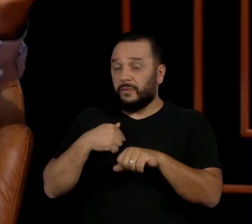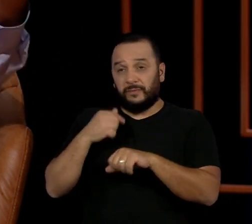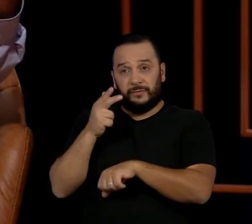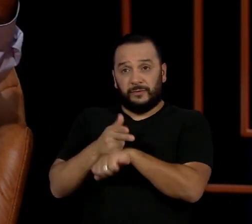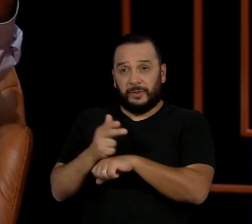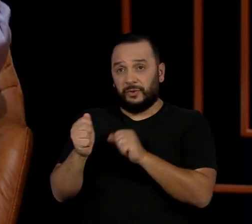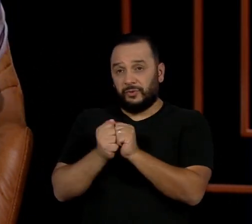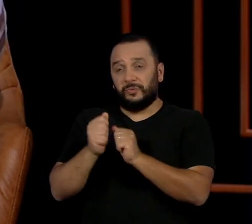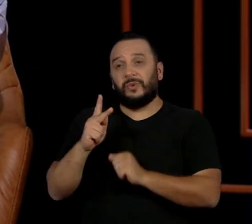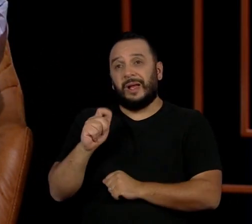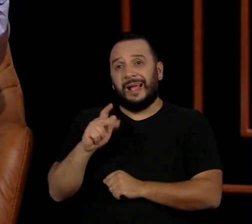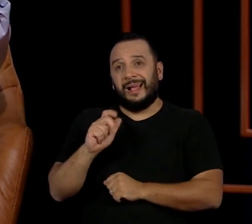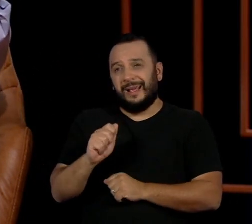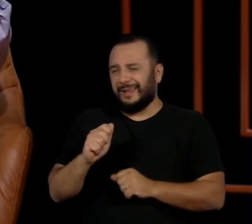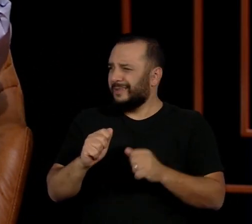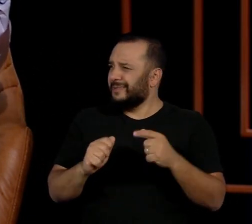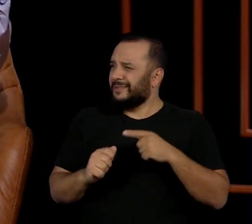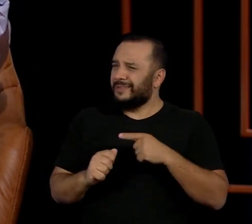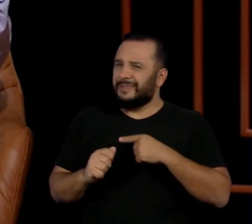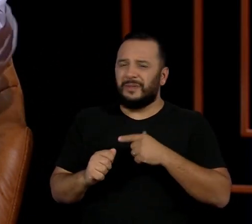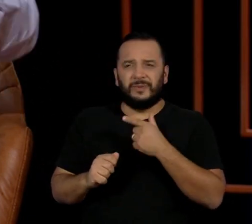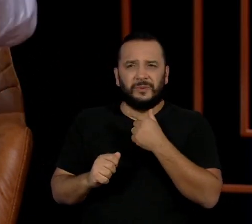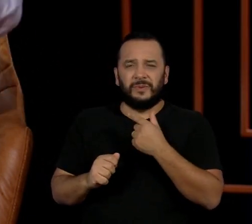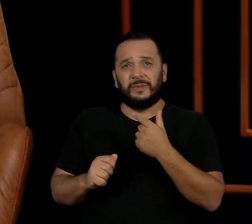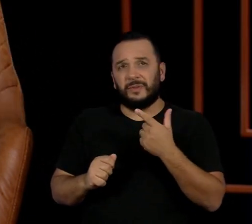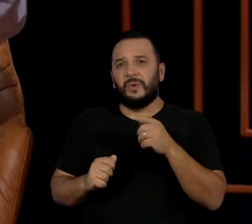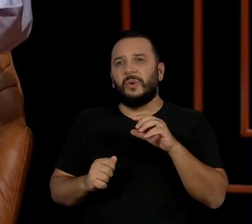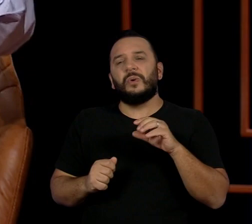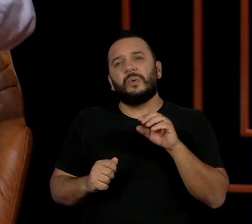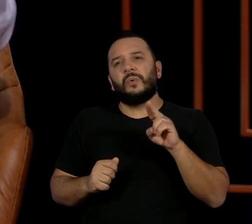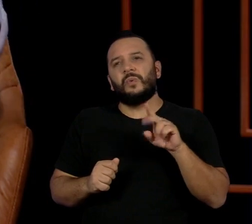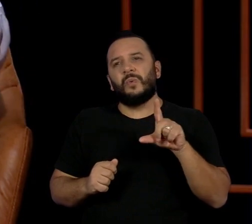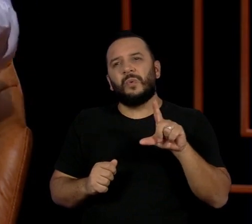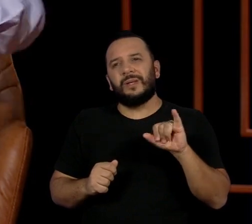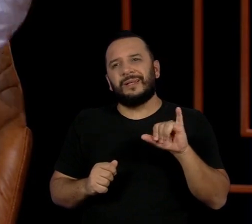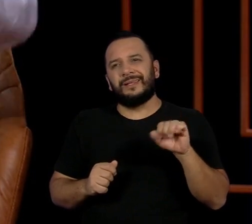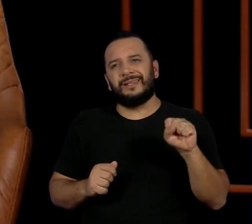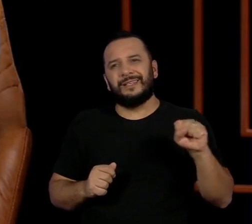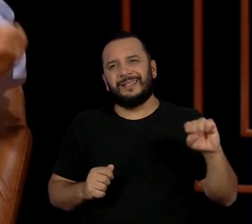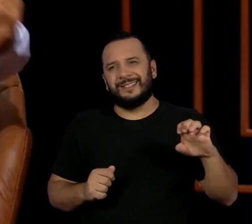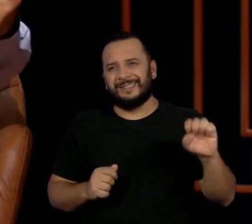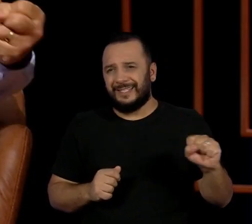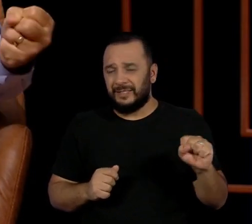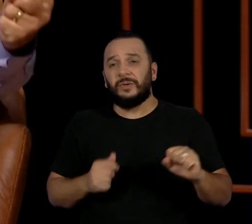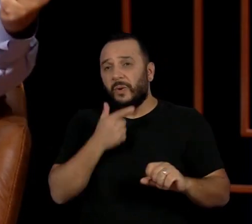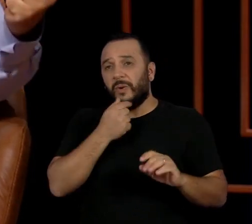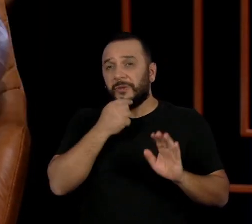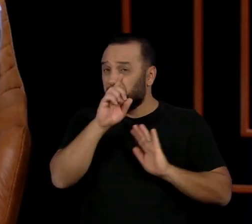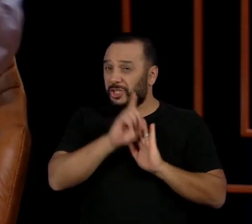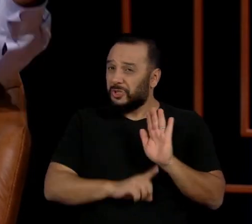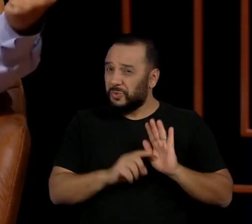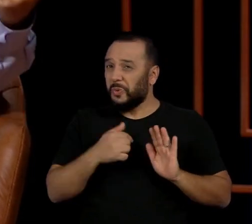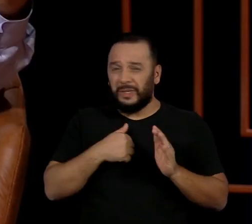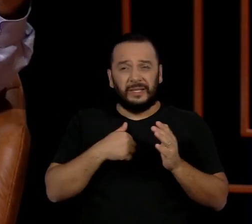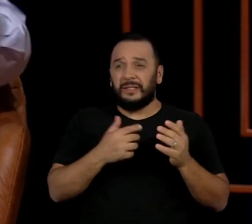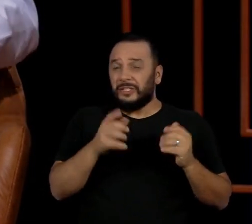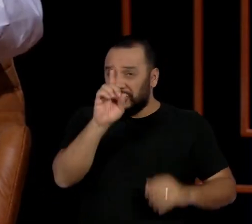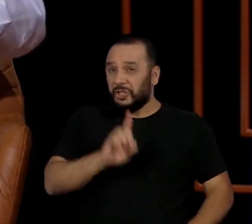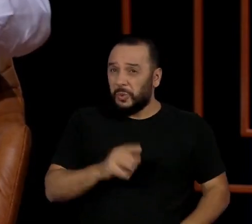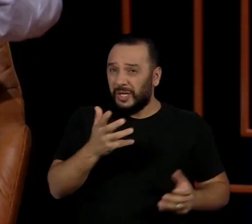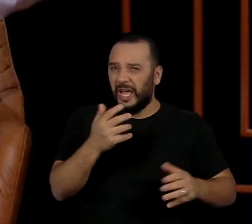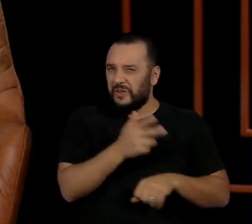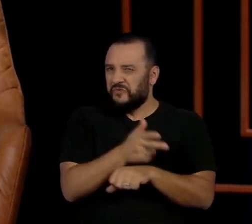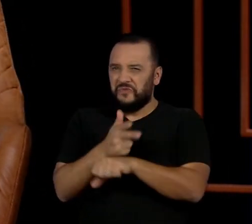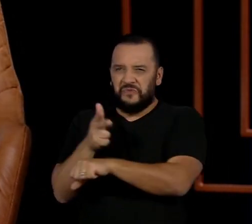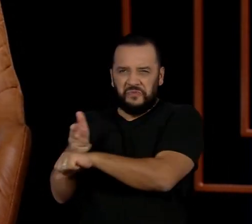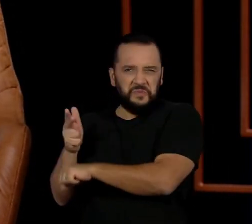entendeu? Ulisses, eu esqueci o sobrenome dele, mas um diretor de curta-metragem de Maceió, cheio de vontade de filmar, isso é no Brasil inteiro. Está aí o